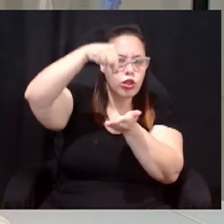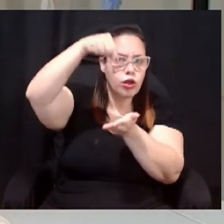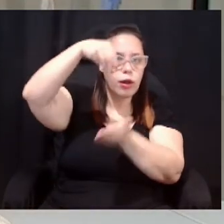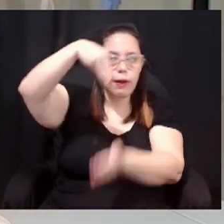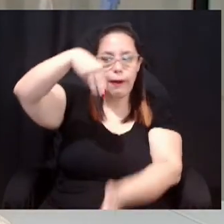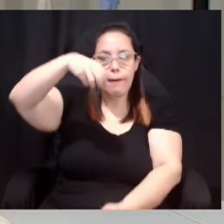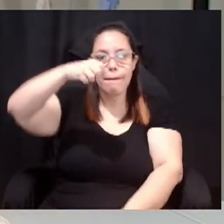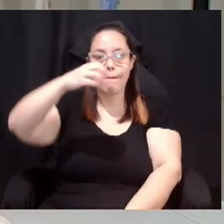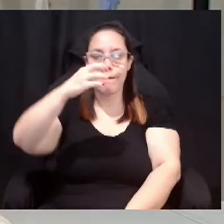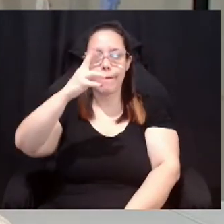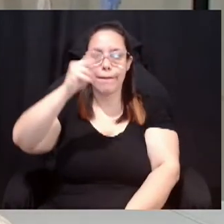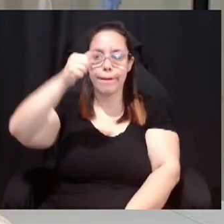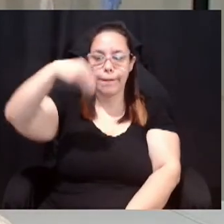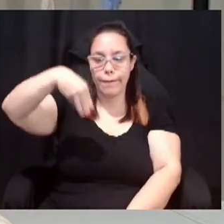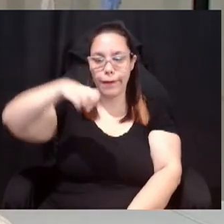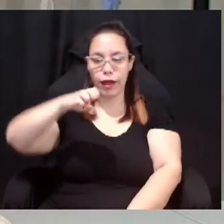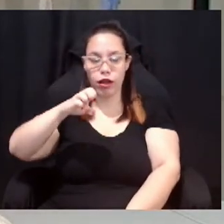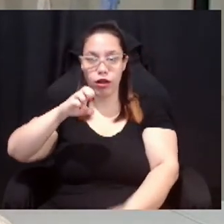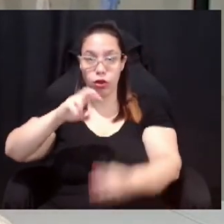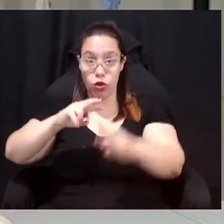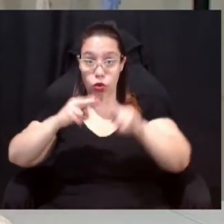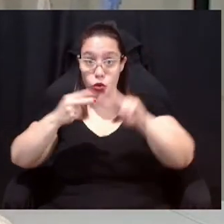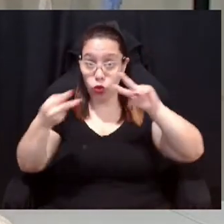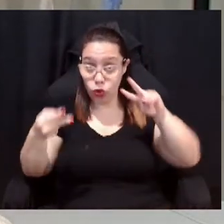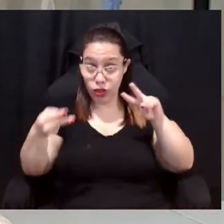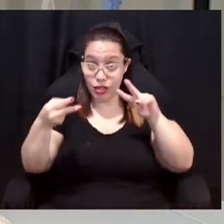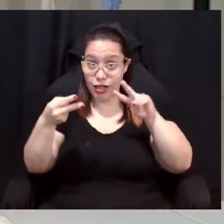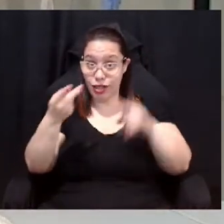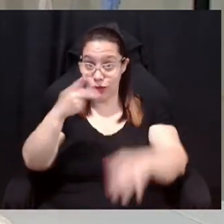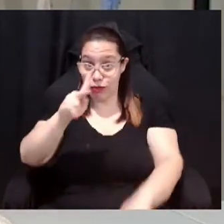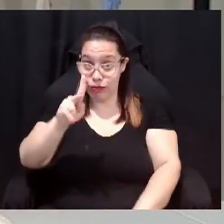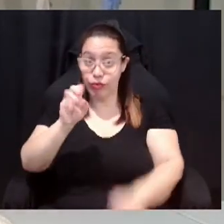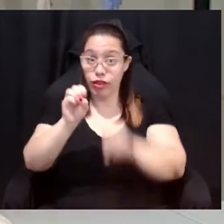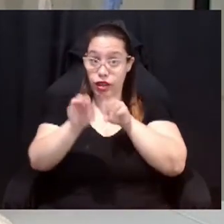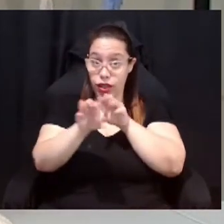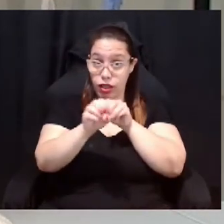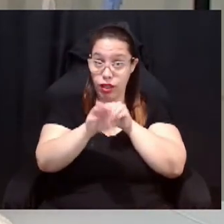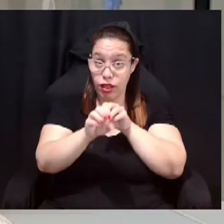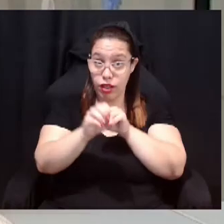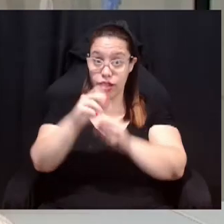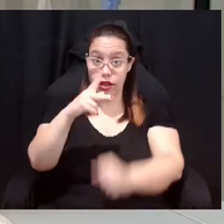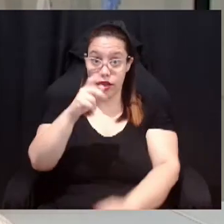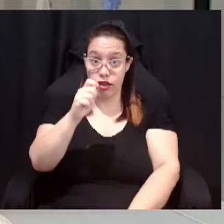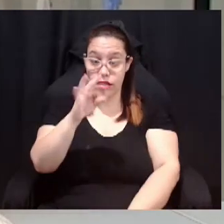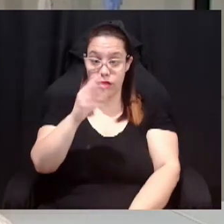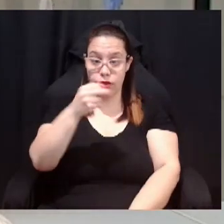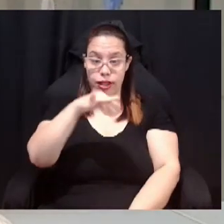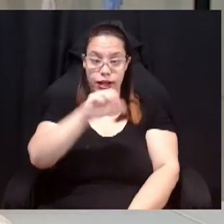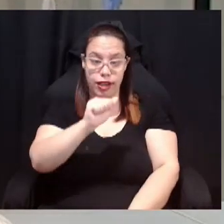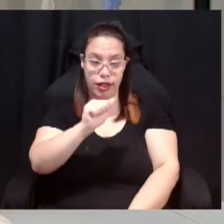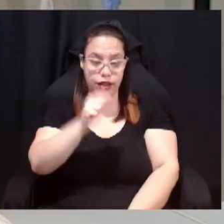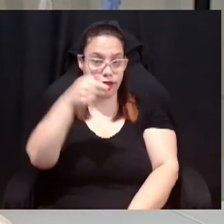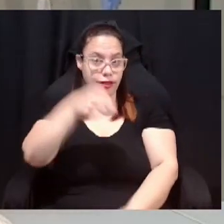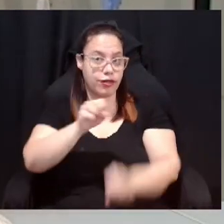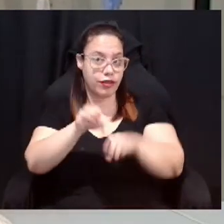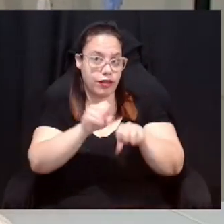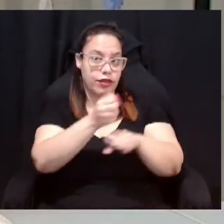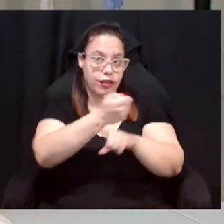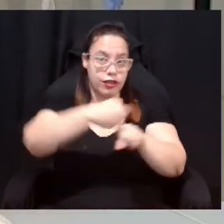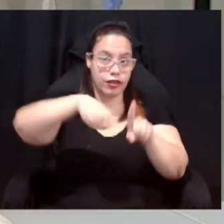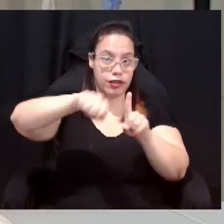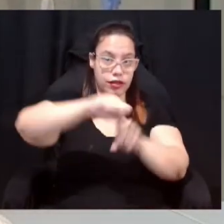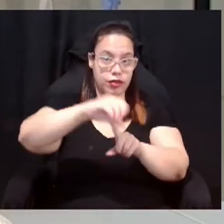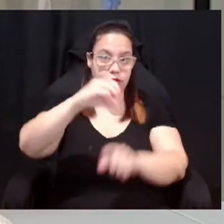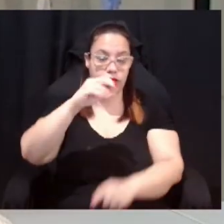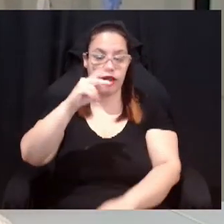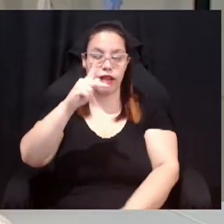modelo DNA. E quem vai ensinar para você aí de casa é a Patrícia Ferreira, educadora social aqui do CPTI,